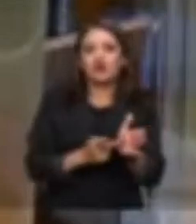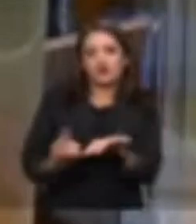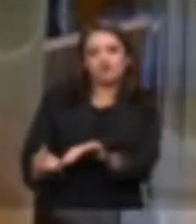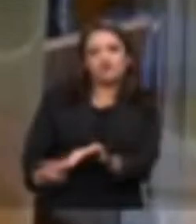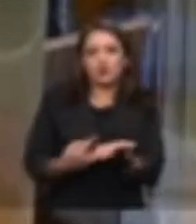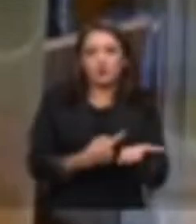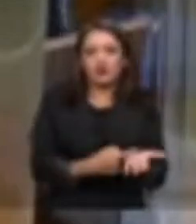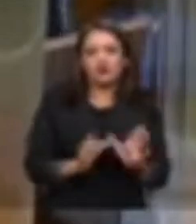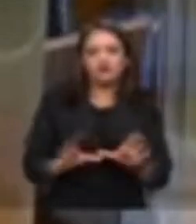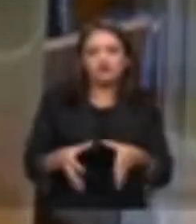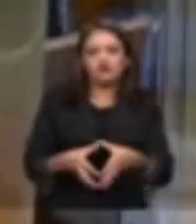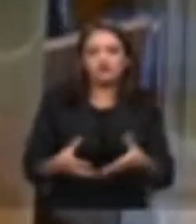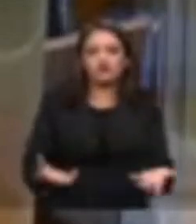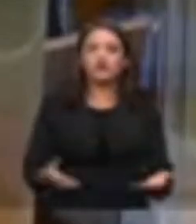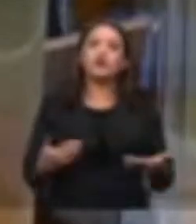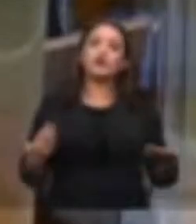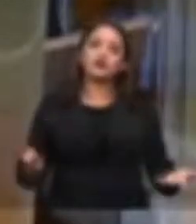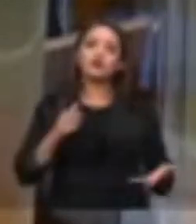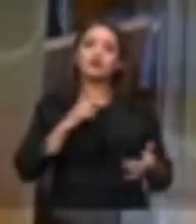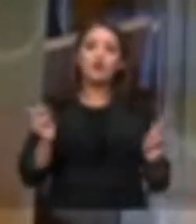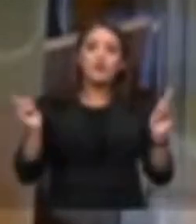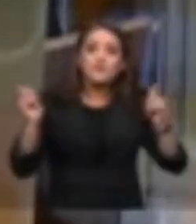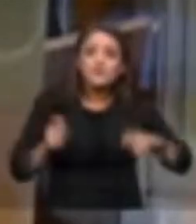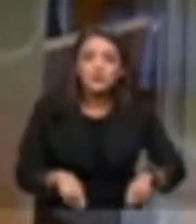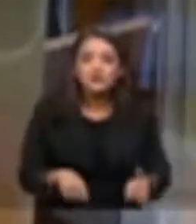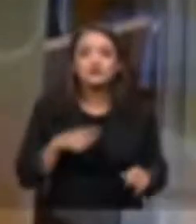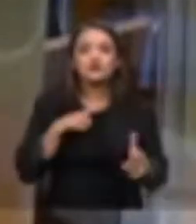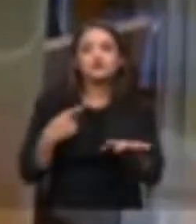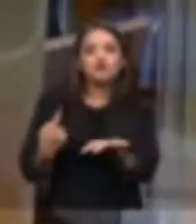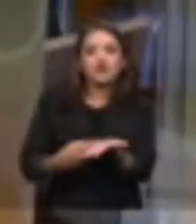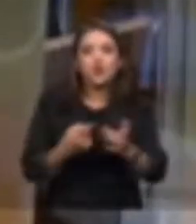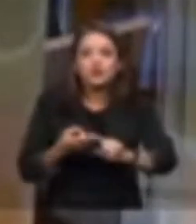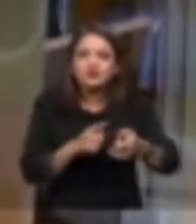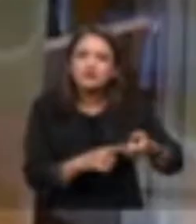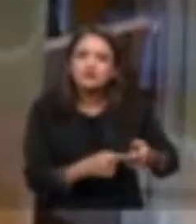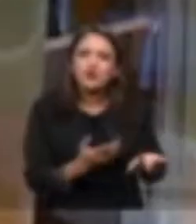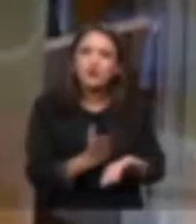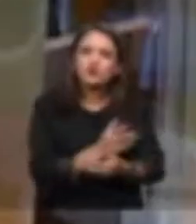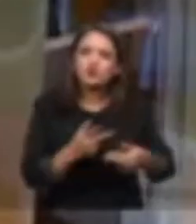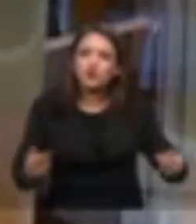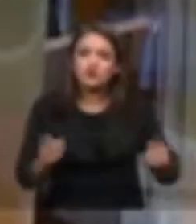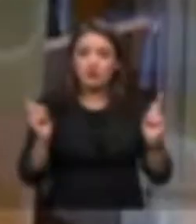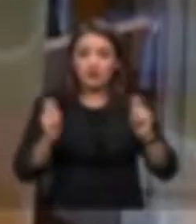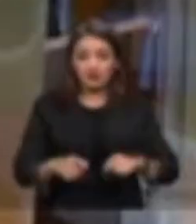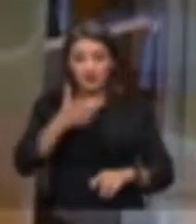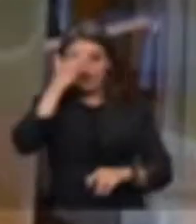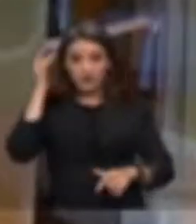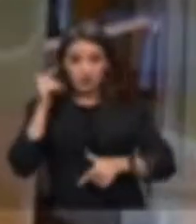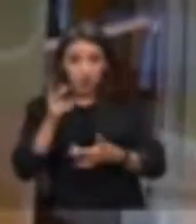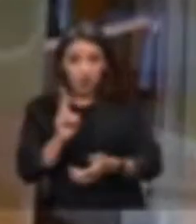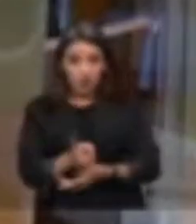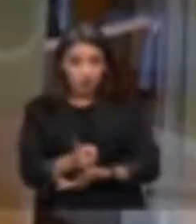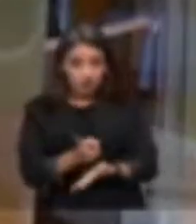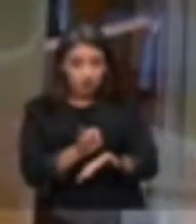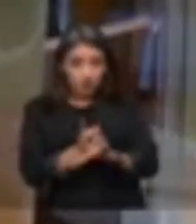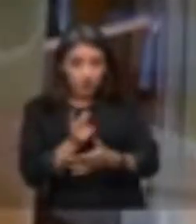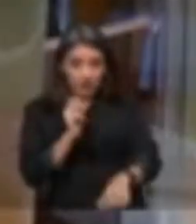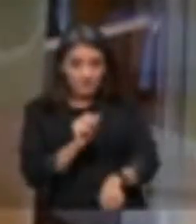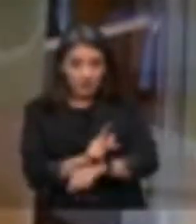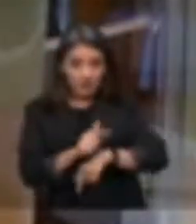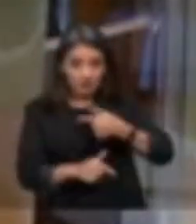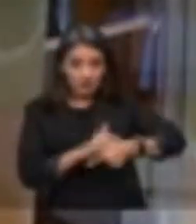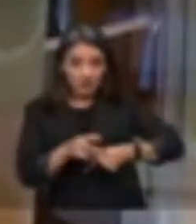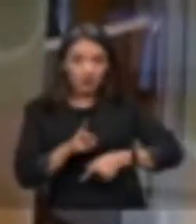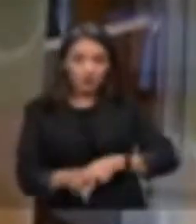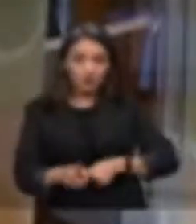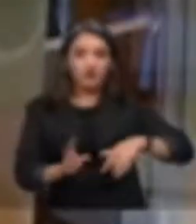assegura-se, portanto, a possibilidade de serem negociados arranjos a permitir que trabalhadores permaneçam empregados e que empregadores